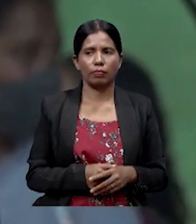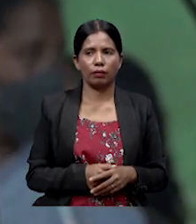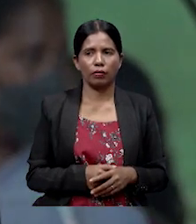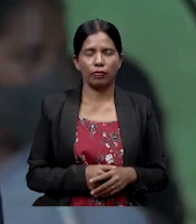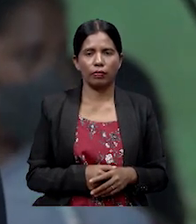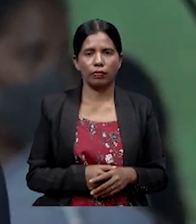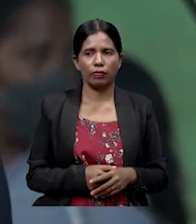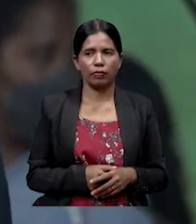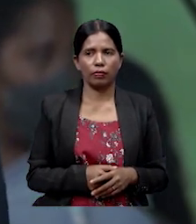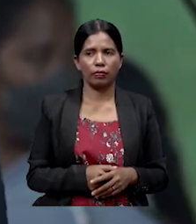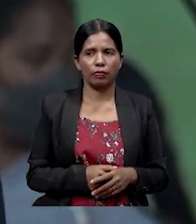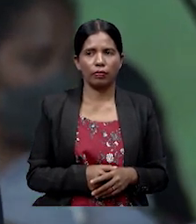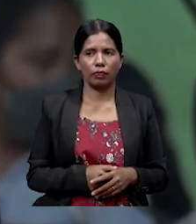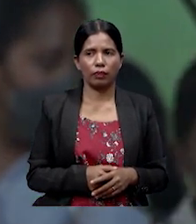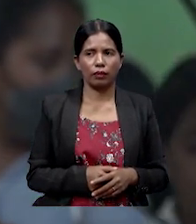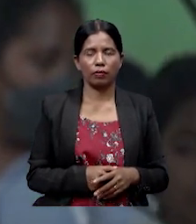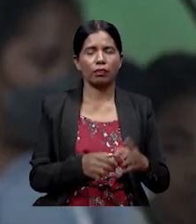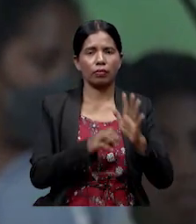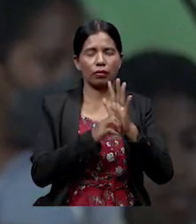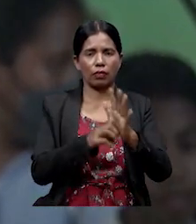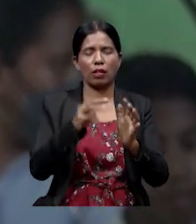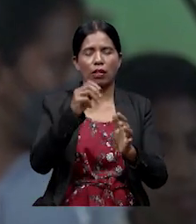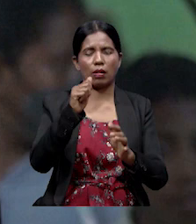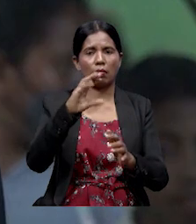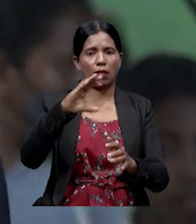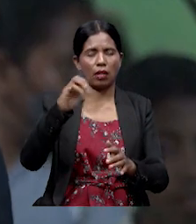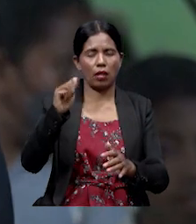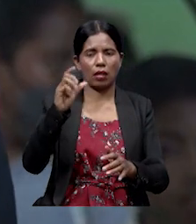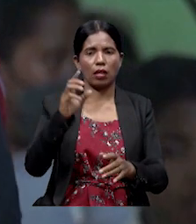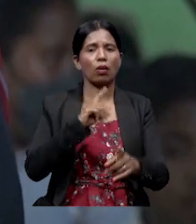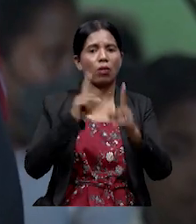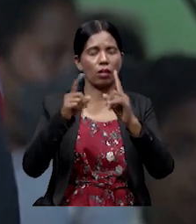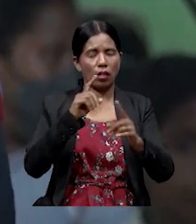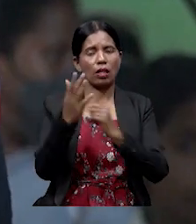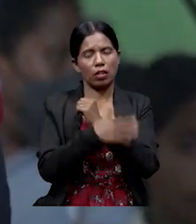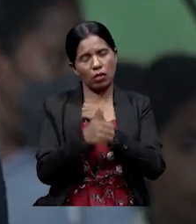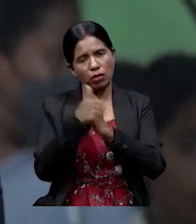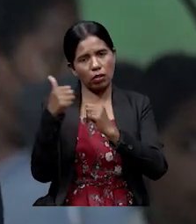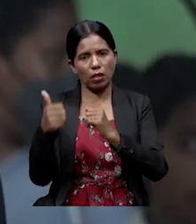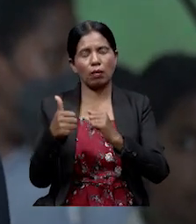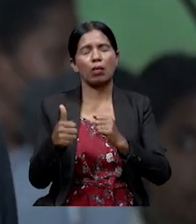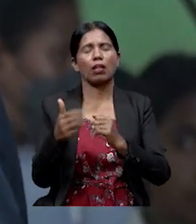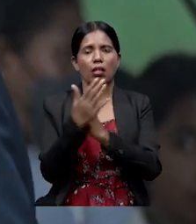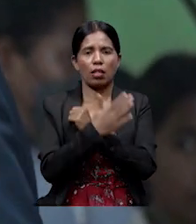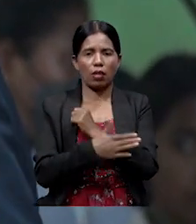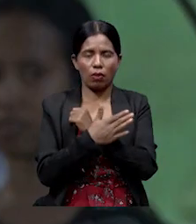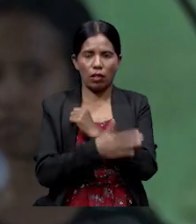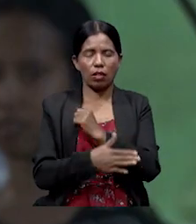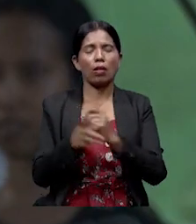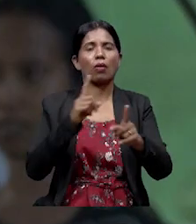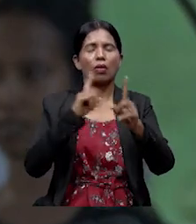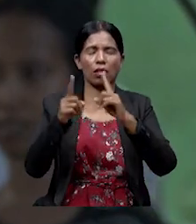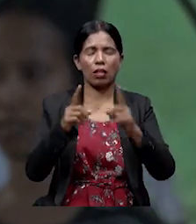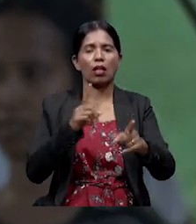chegam, por exemplo, a Macau ou a Goa, falam português. Chegam a Angola, falam português.